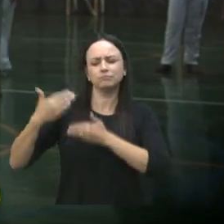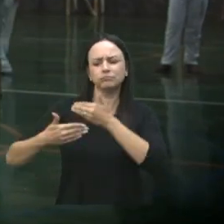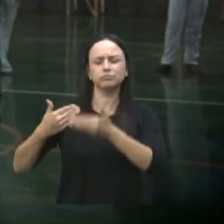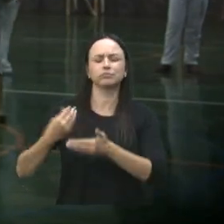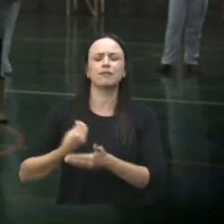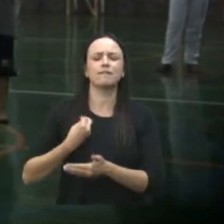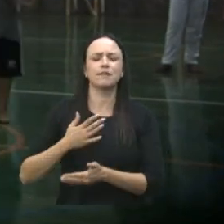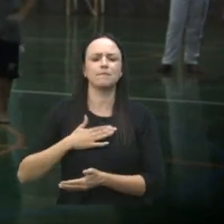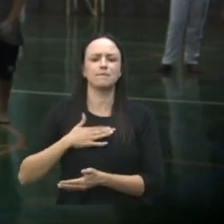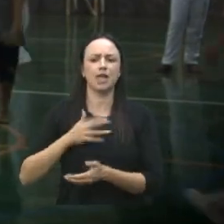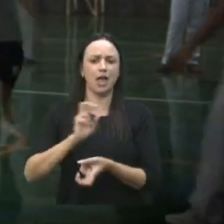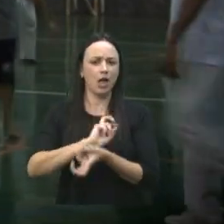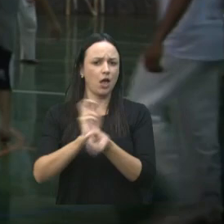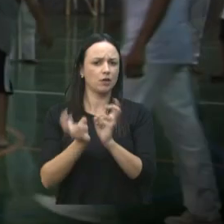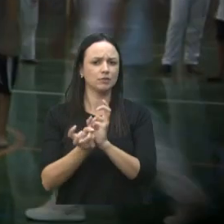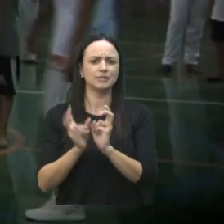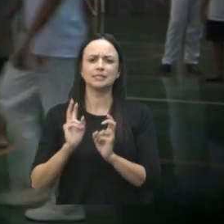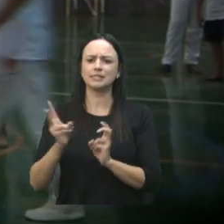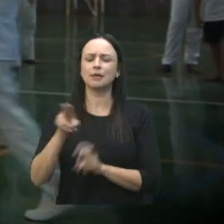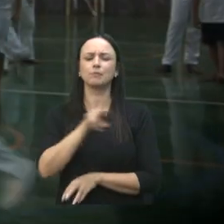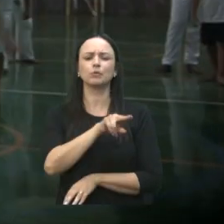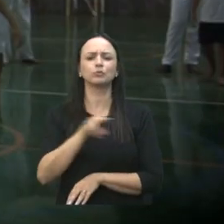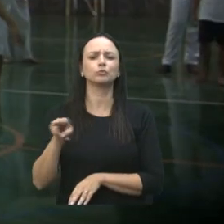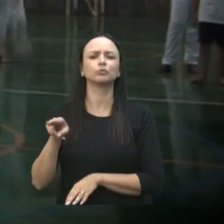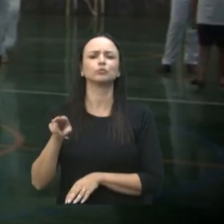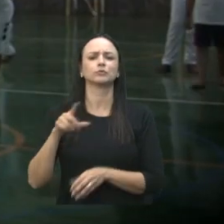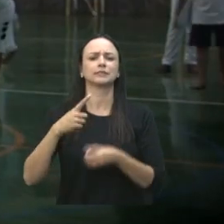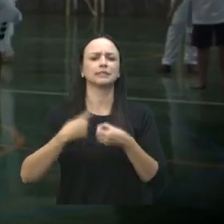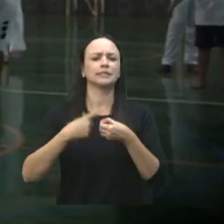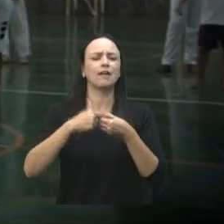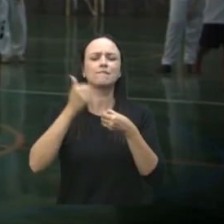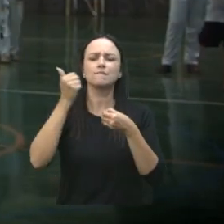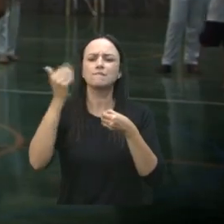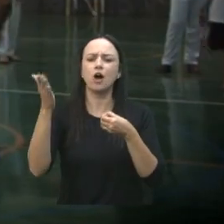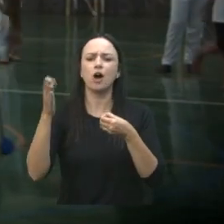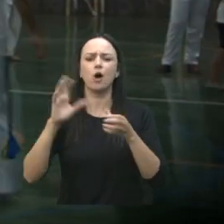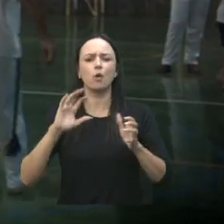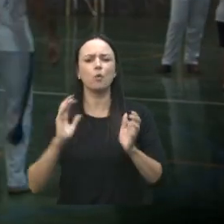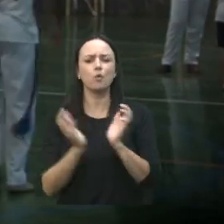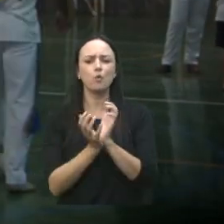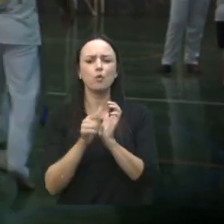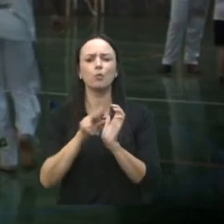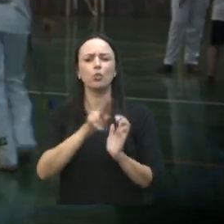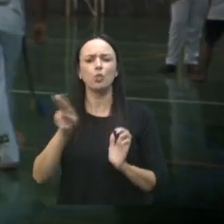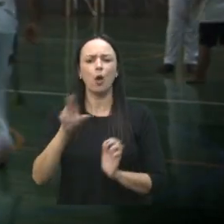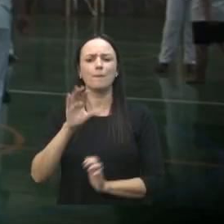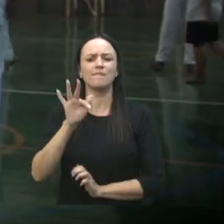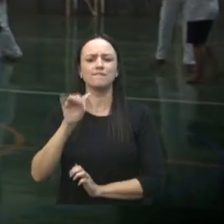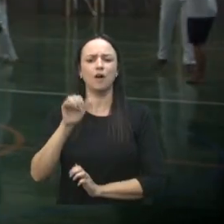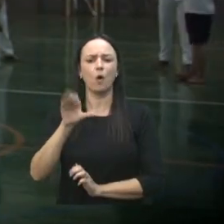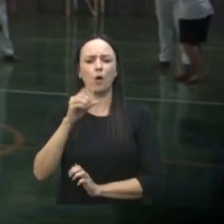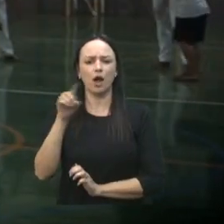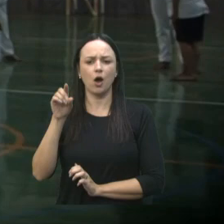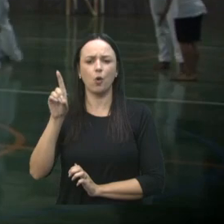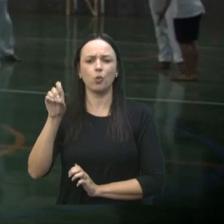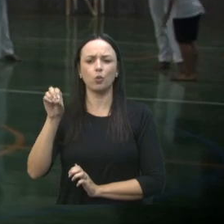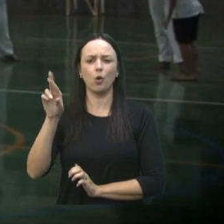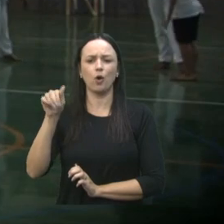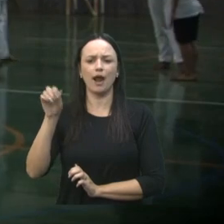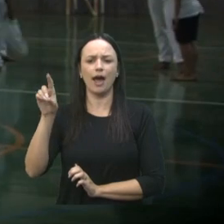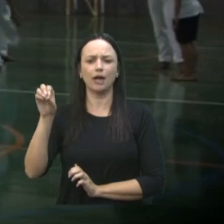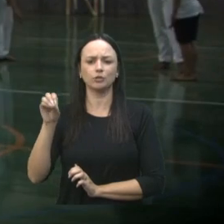hoje, sempre levamos o nome da cidade fora com o grupo Capoeira Falcão Dourado.